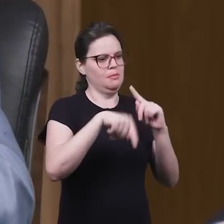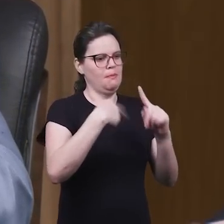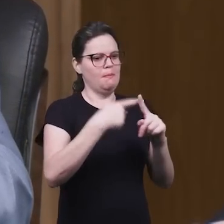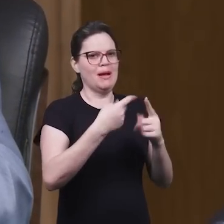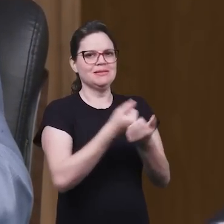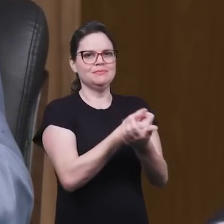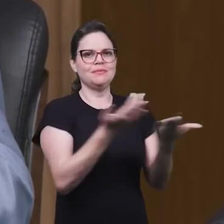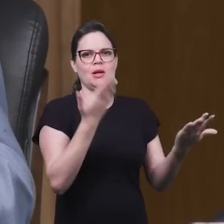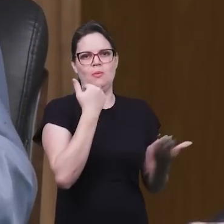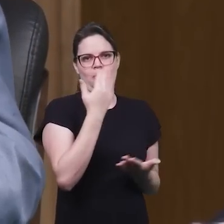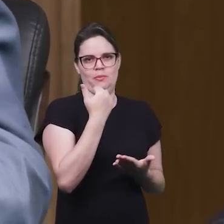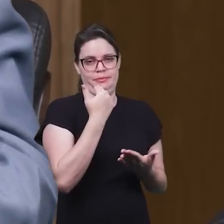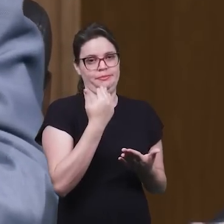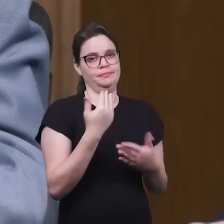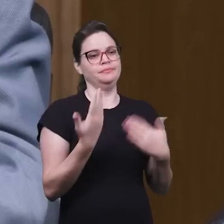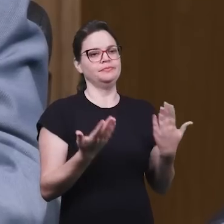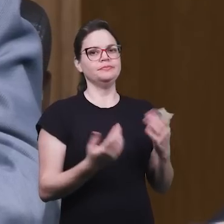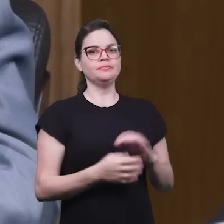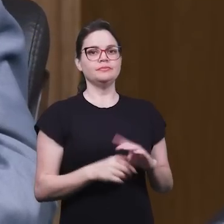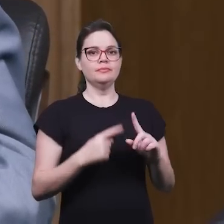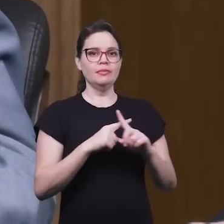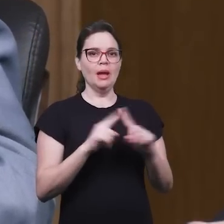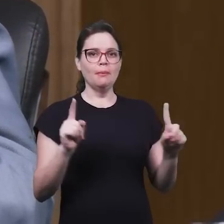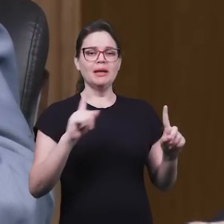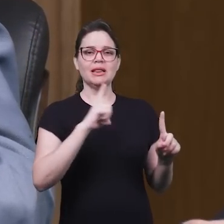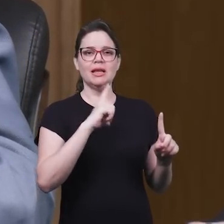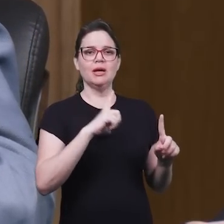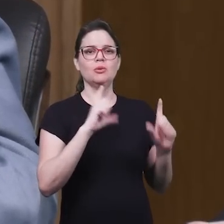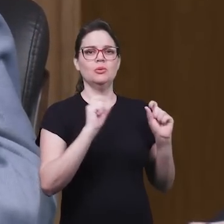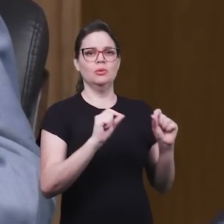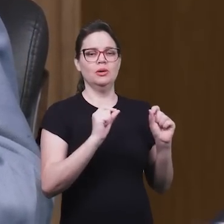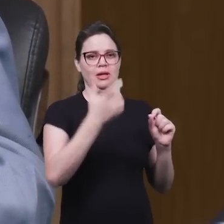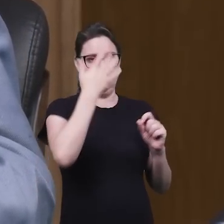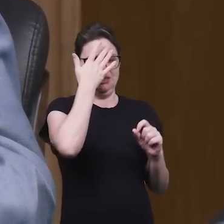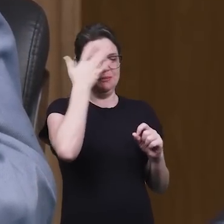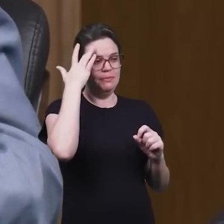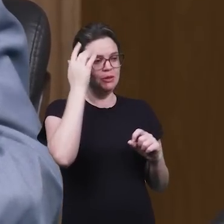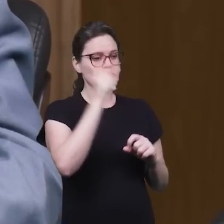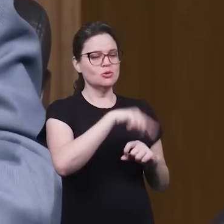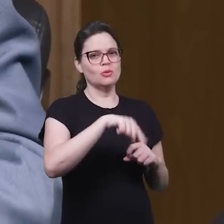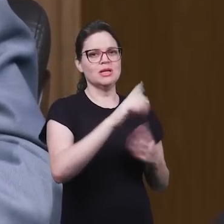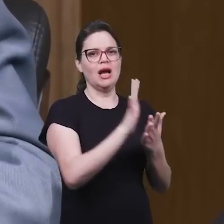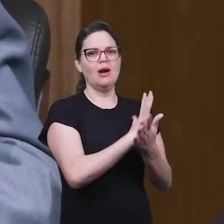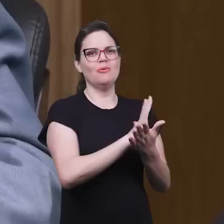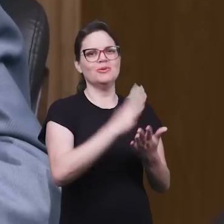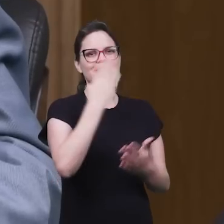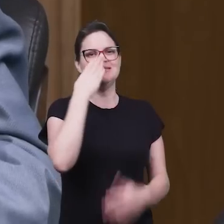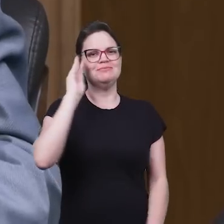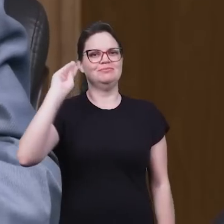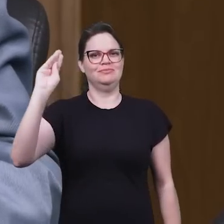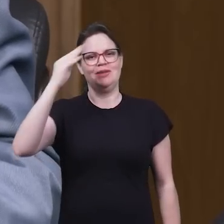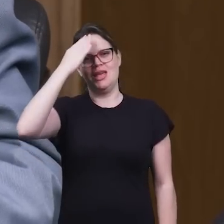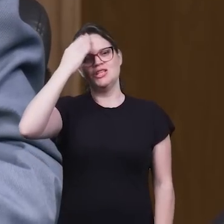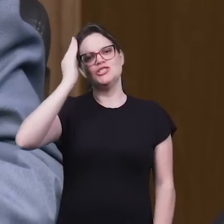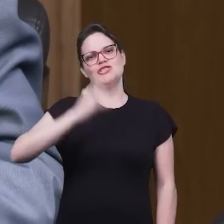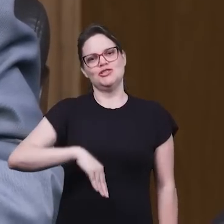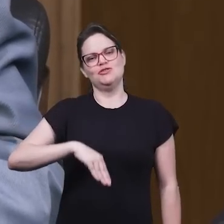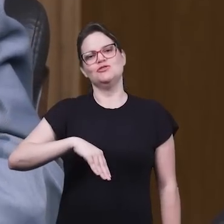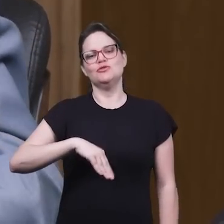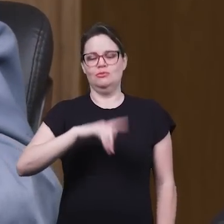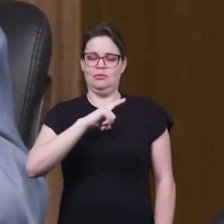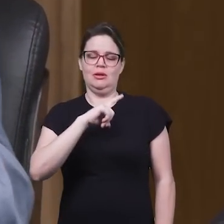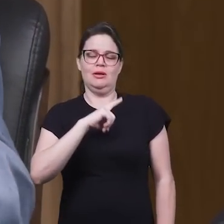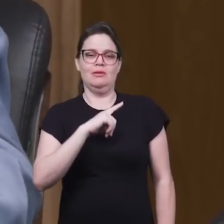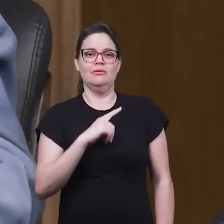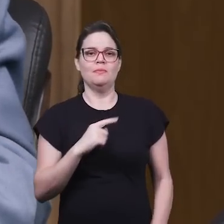ali, ela para, né, nesse aspecto, e hoje a imitação da igreja